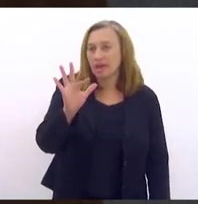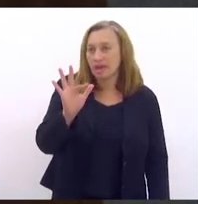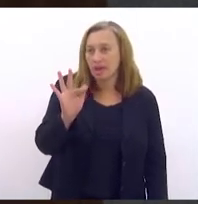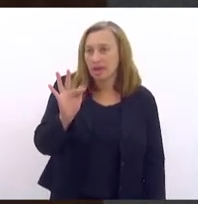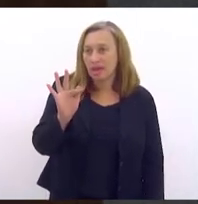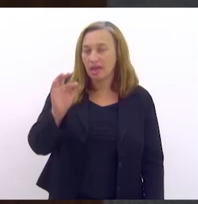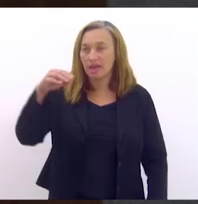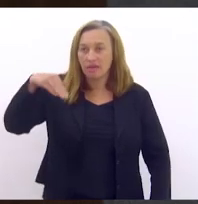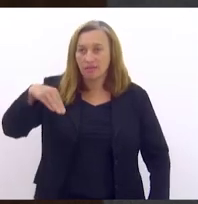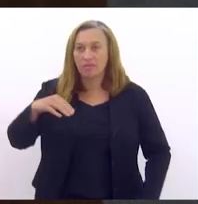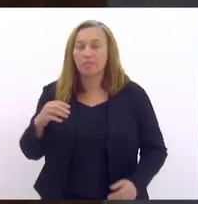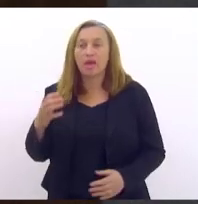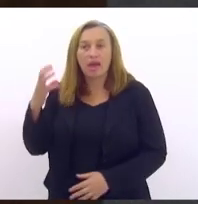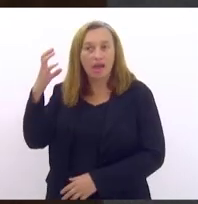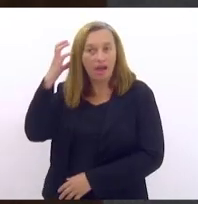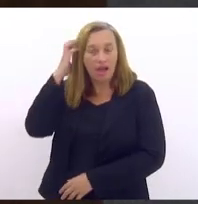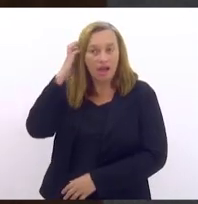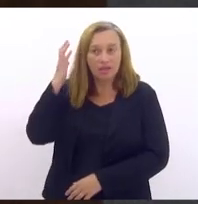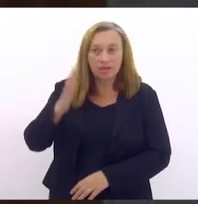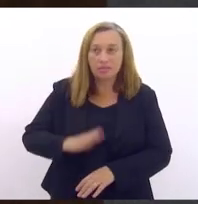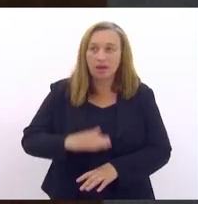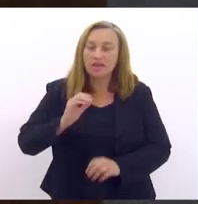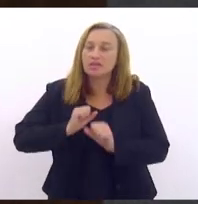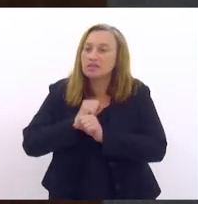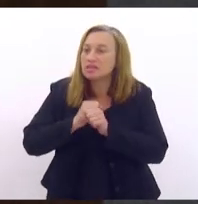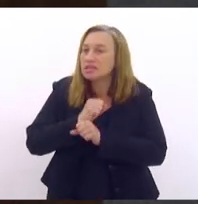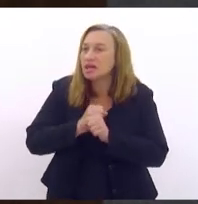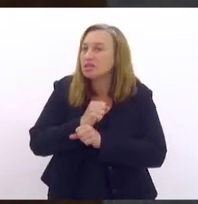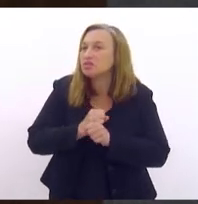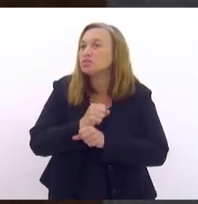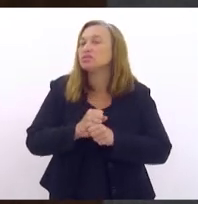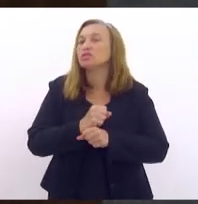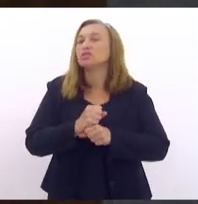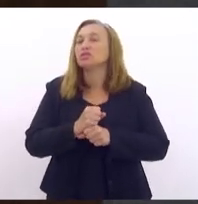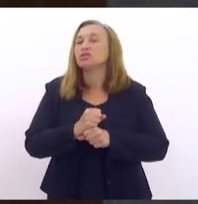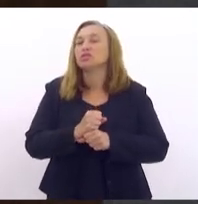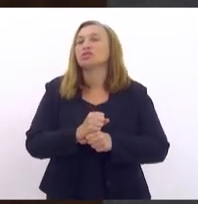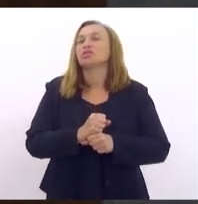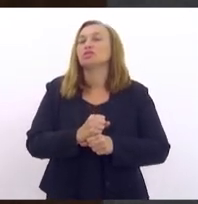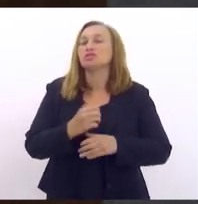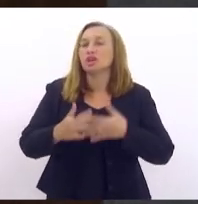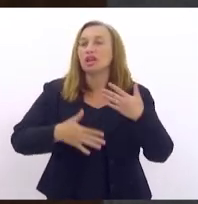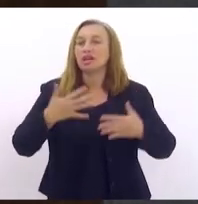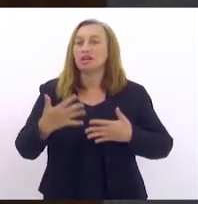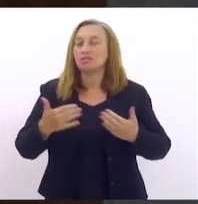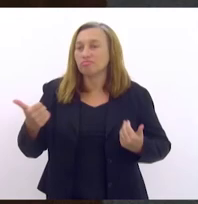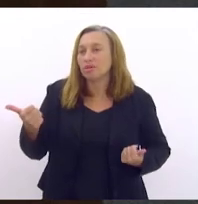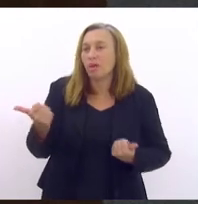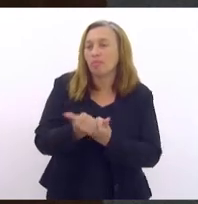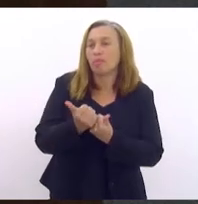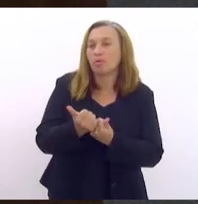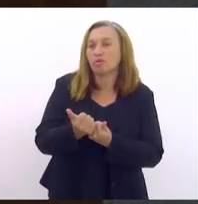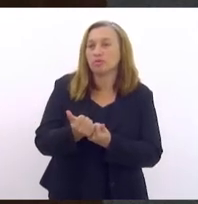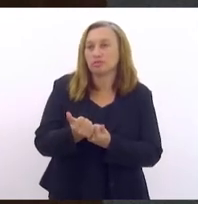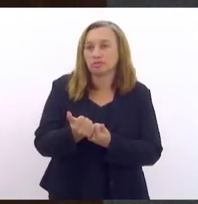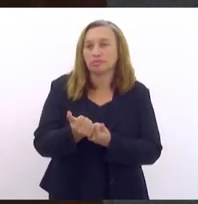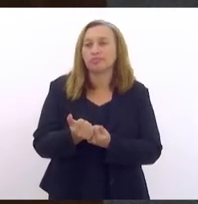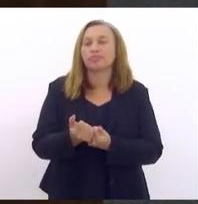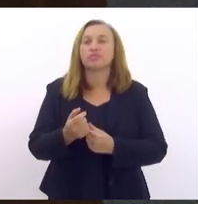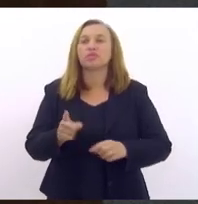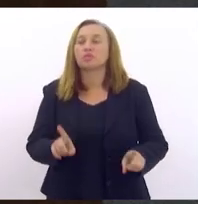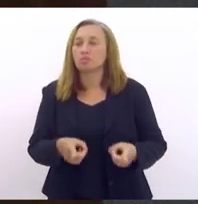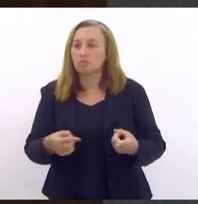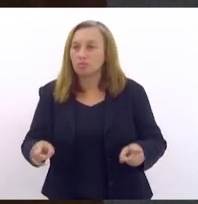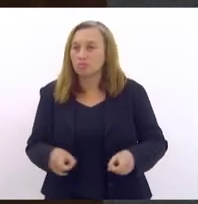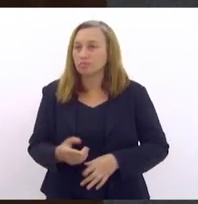rádio JBFM, que venham mais décadas de muito entretenimento, cultura e apoio, principalmente, aos nossos músicos